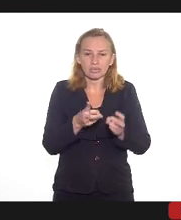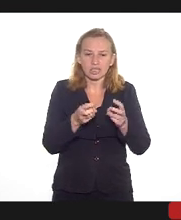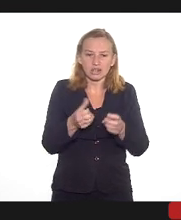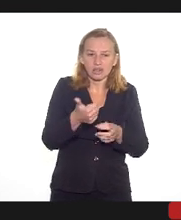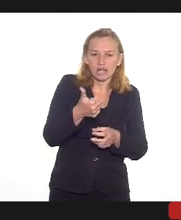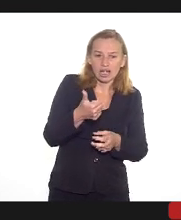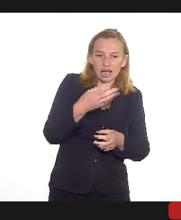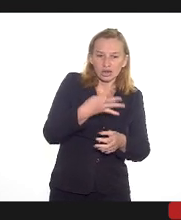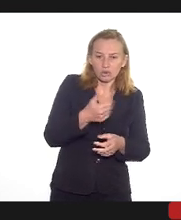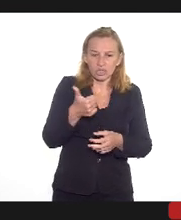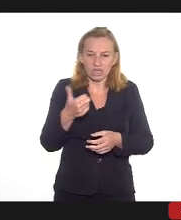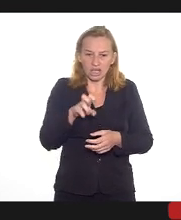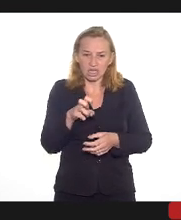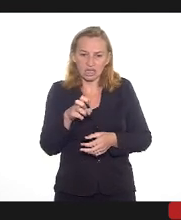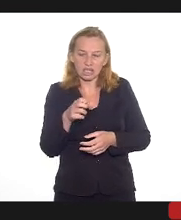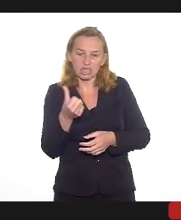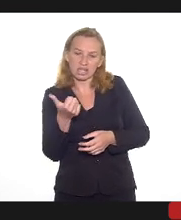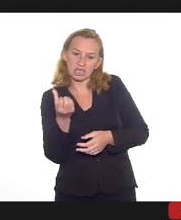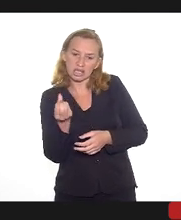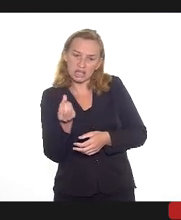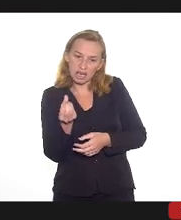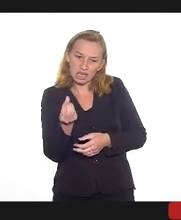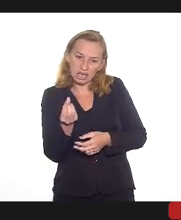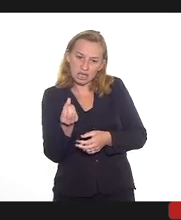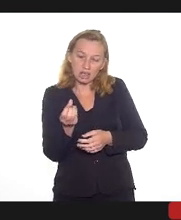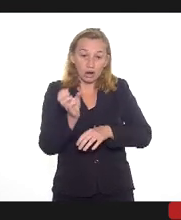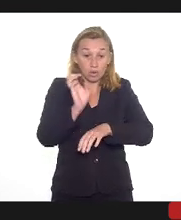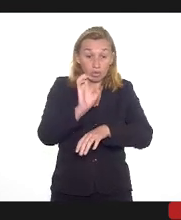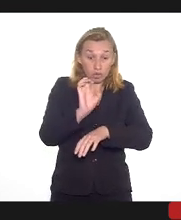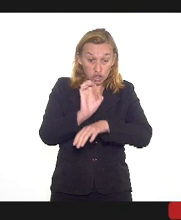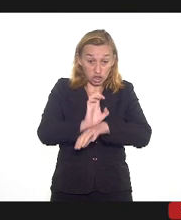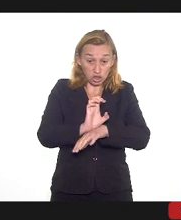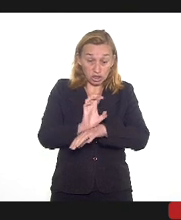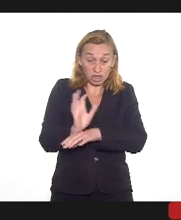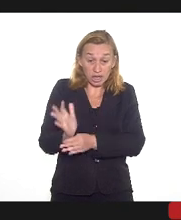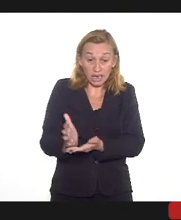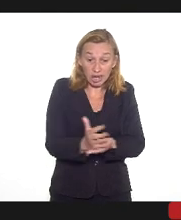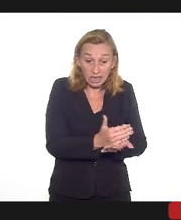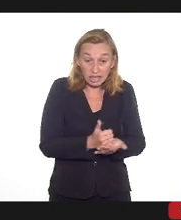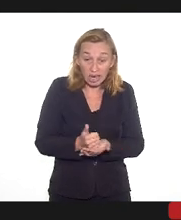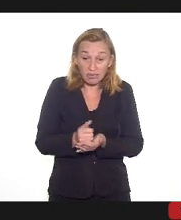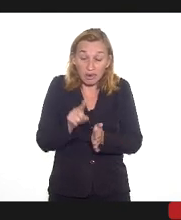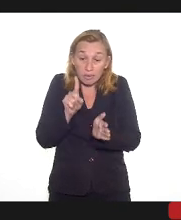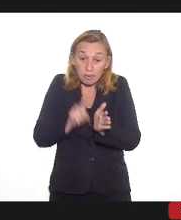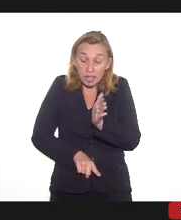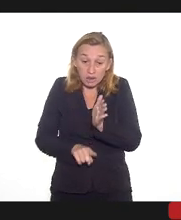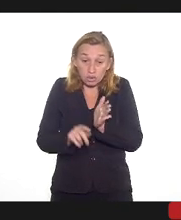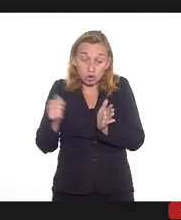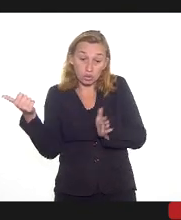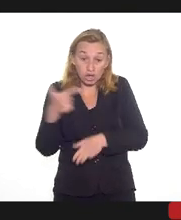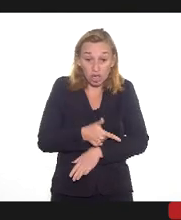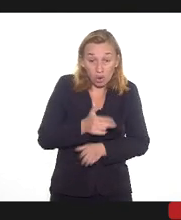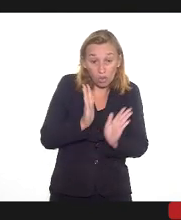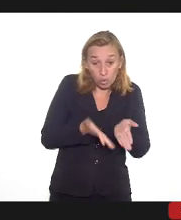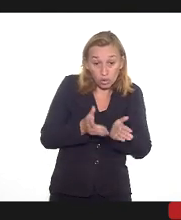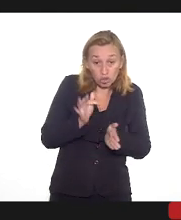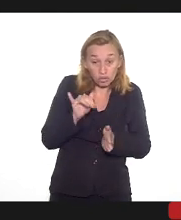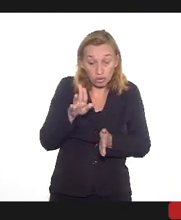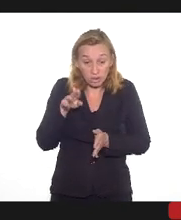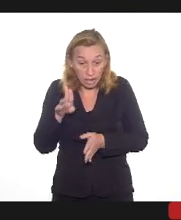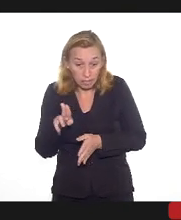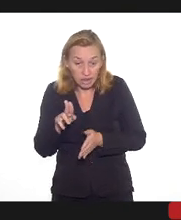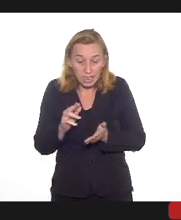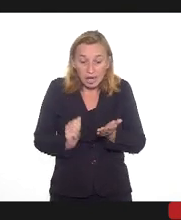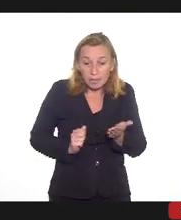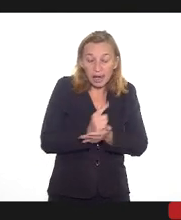15, 16, o Estado arrecadava muito menos do que hoje em Fundeb e gastava muito mais do que